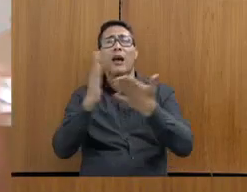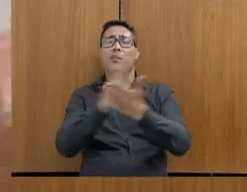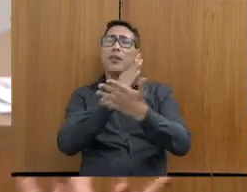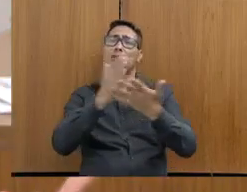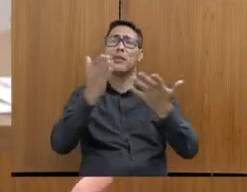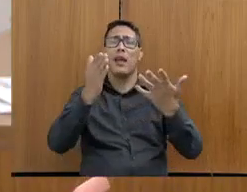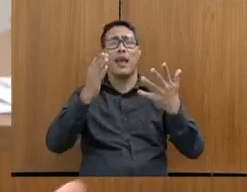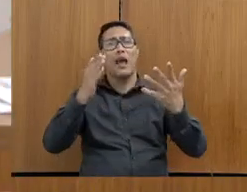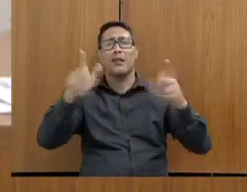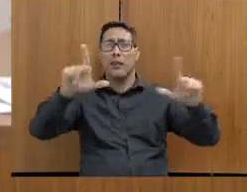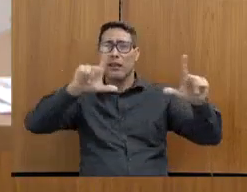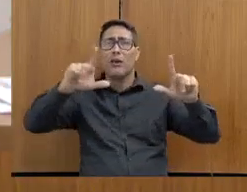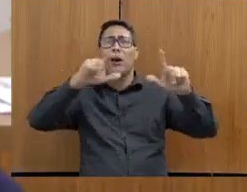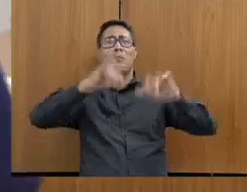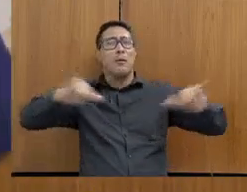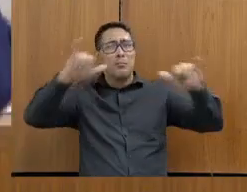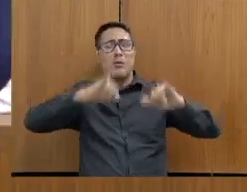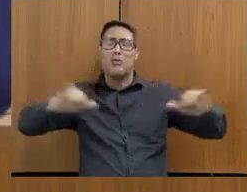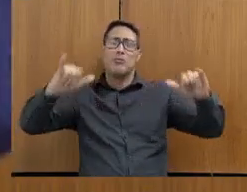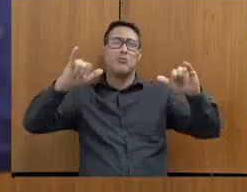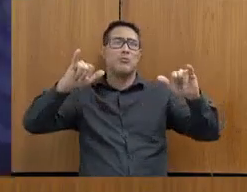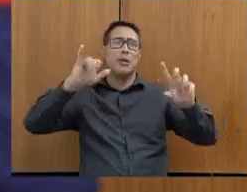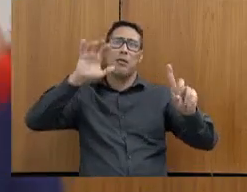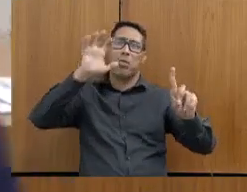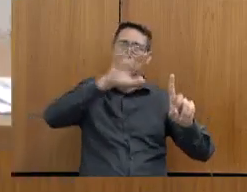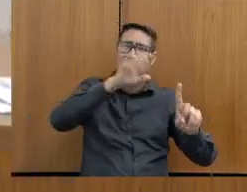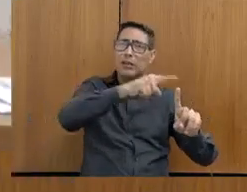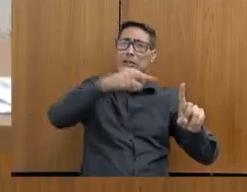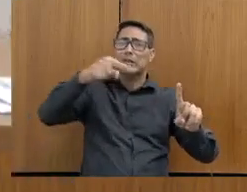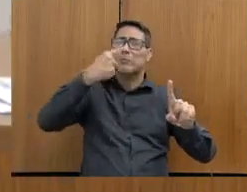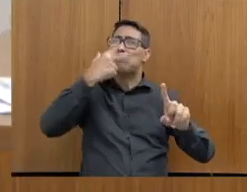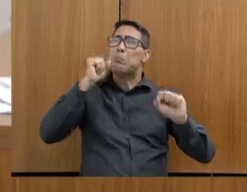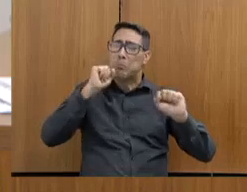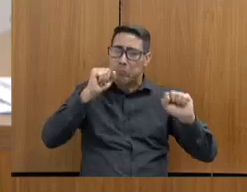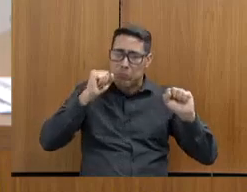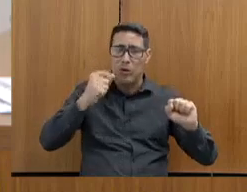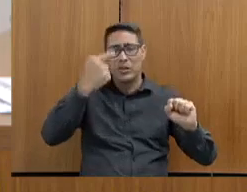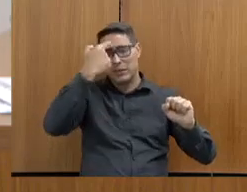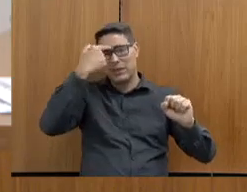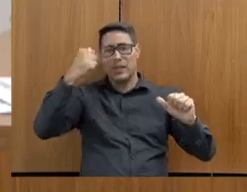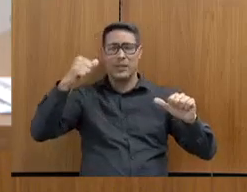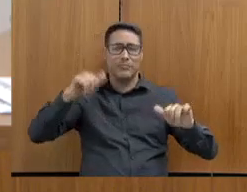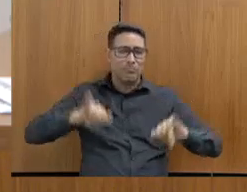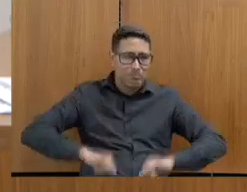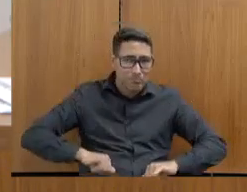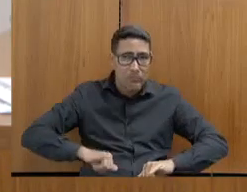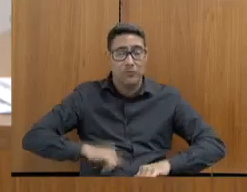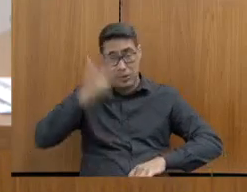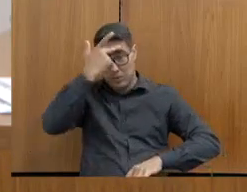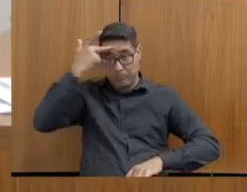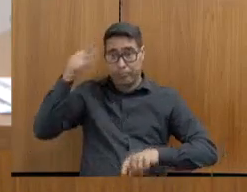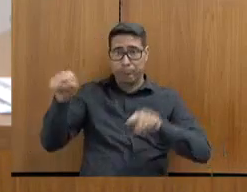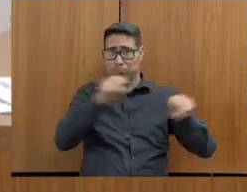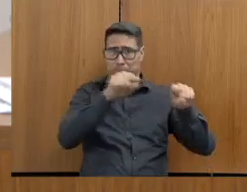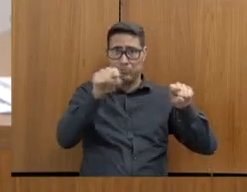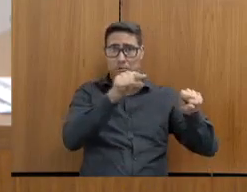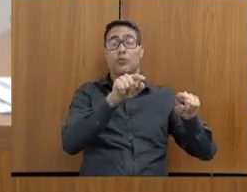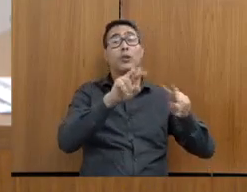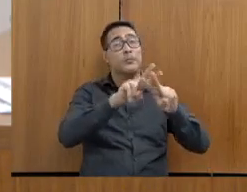pode ser cruel pode ser cruel para memória Inclusive das das vítimas desse processo né dessas violências